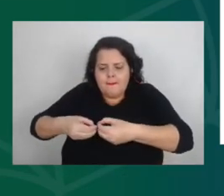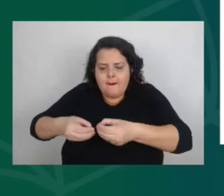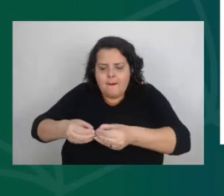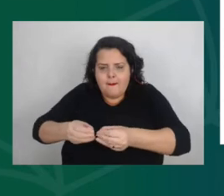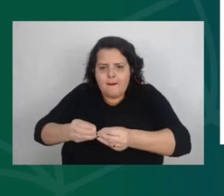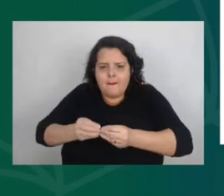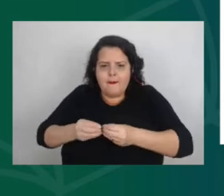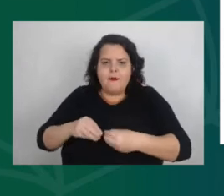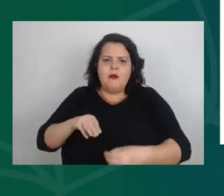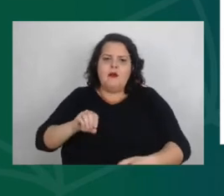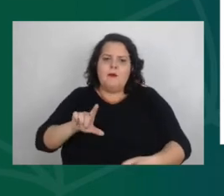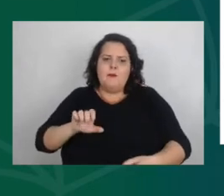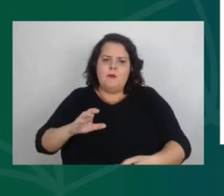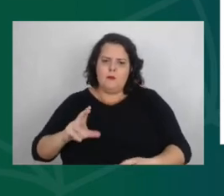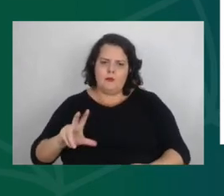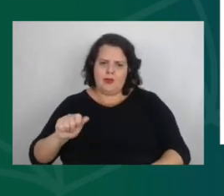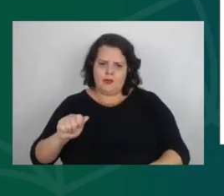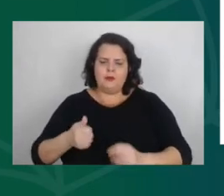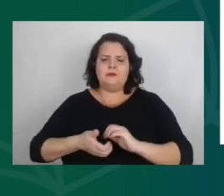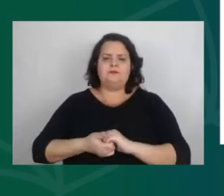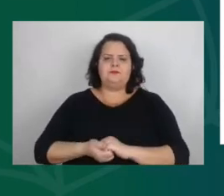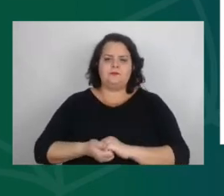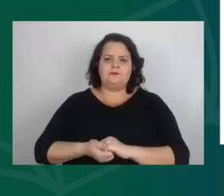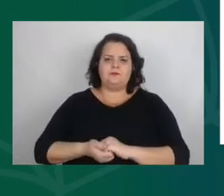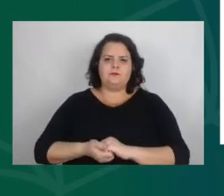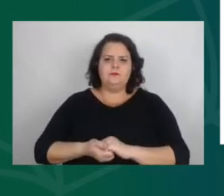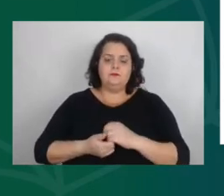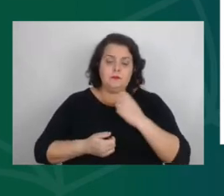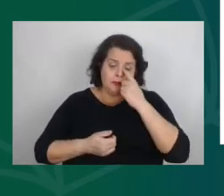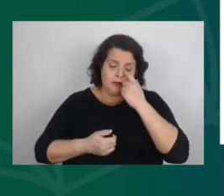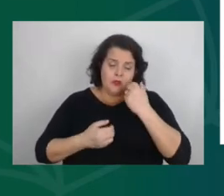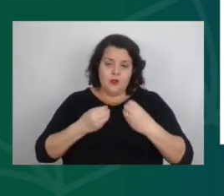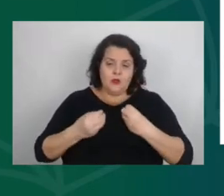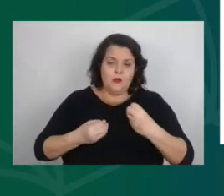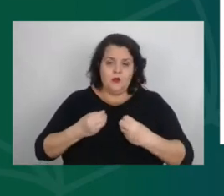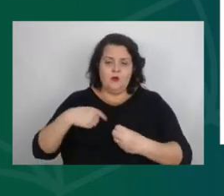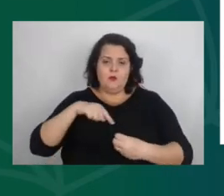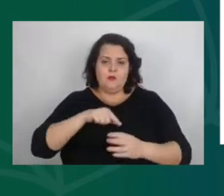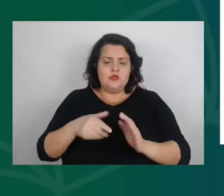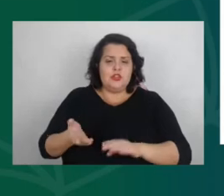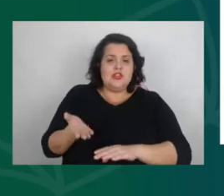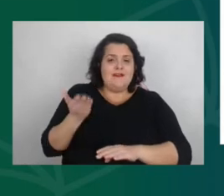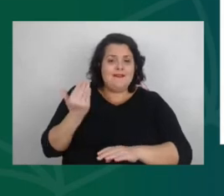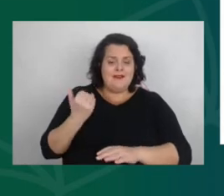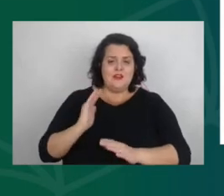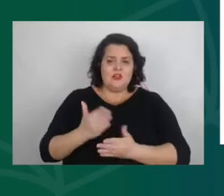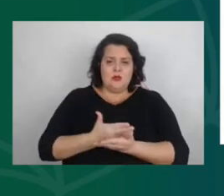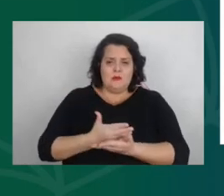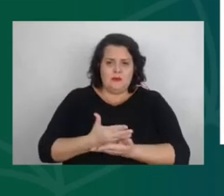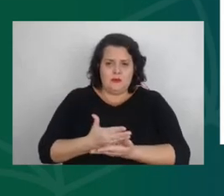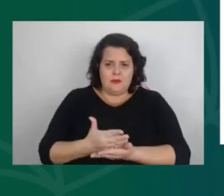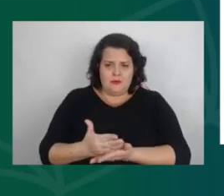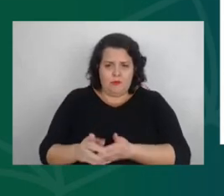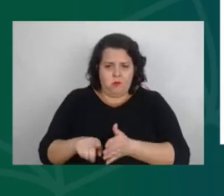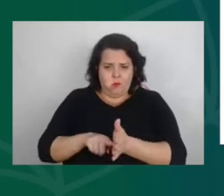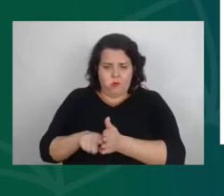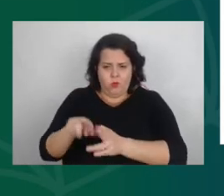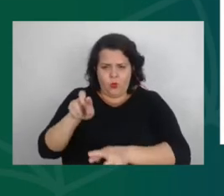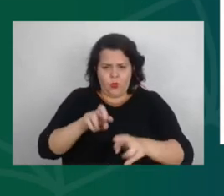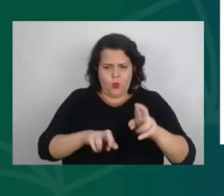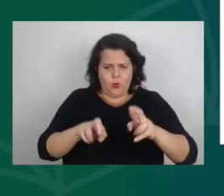Pois bem, quando nós delineamos esse estudo anterior, né, em que propusemos avaliar então